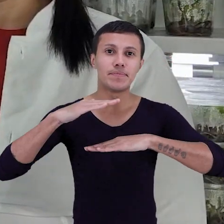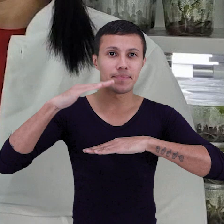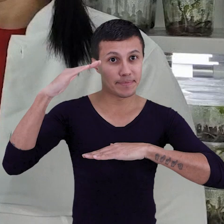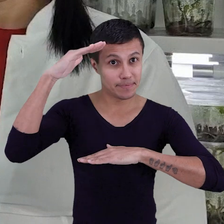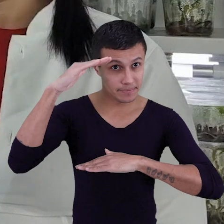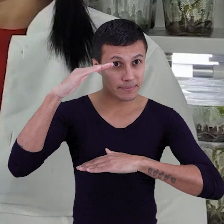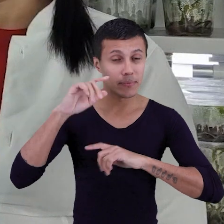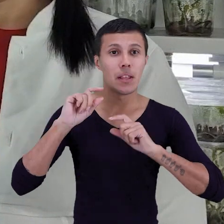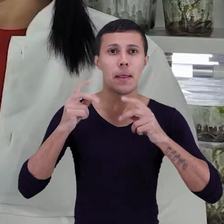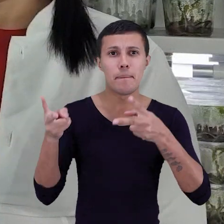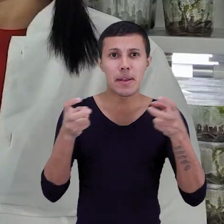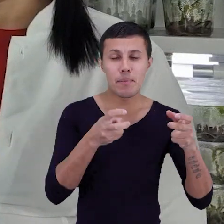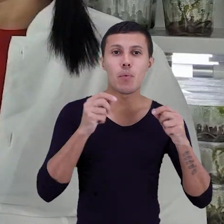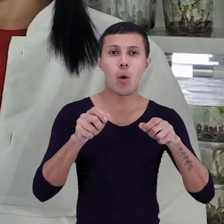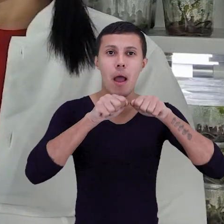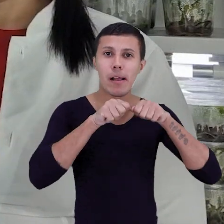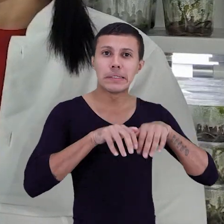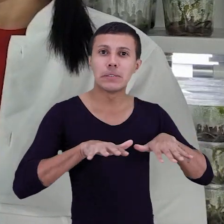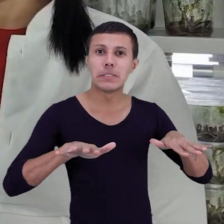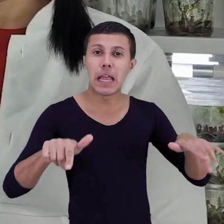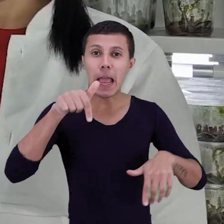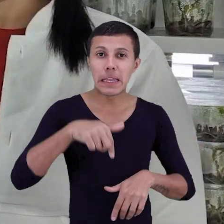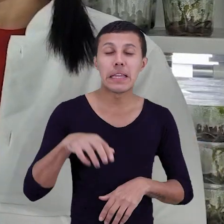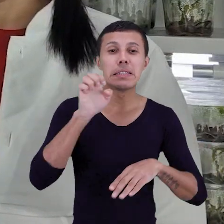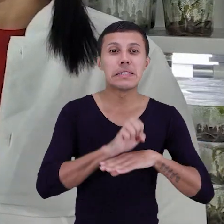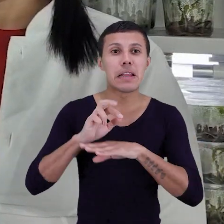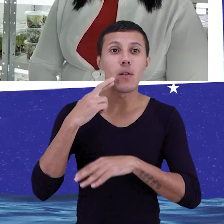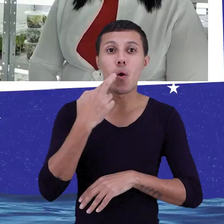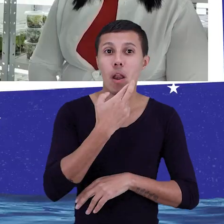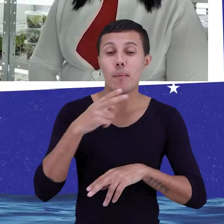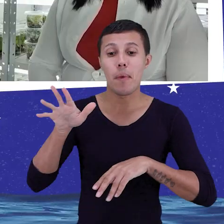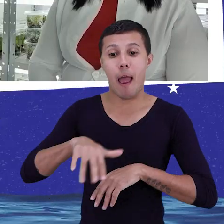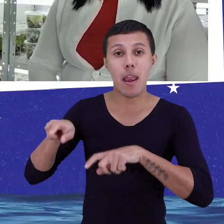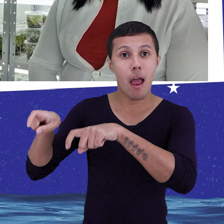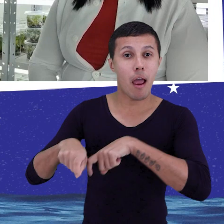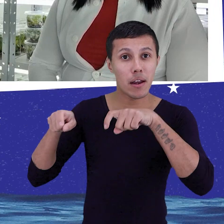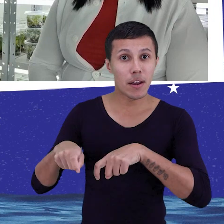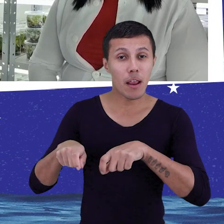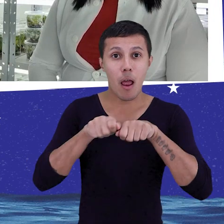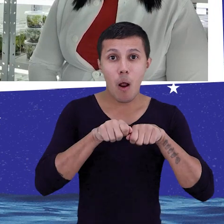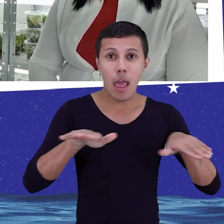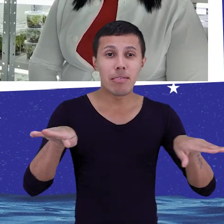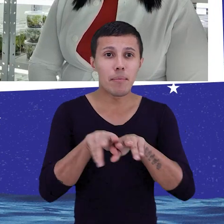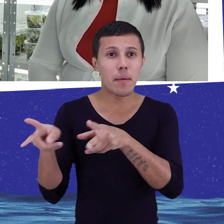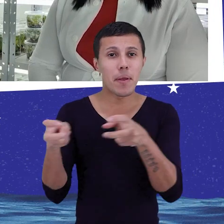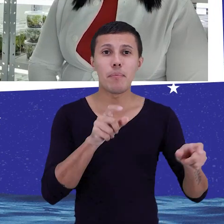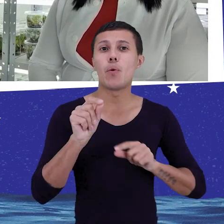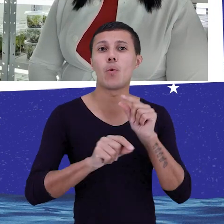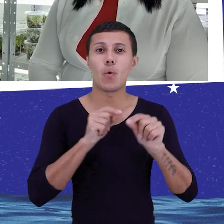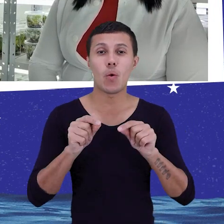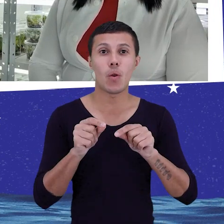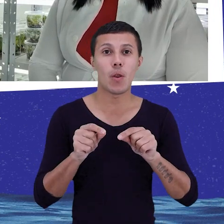a gente tem visto essa expansão aqui em Roraima da agricultura. Além dessa expansão, a gente tem visto também que